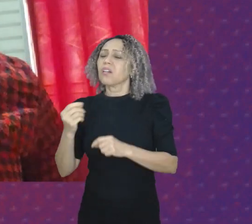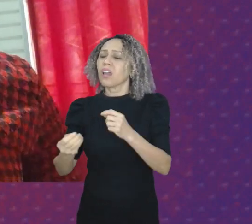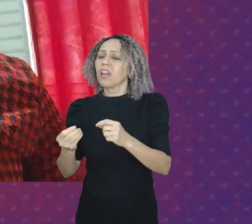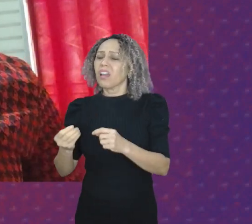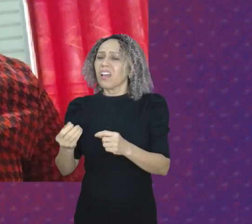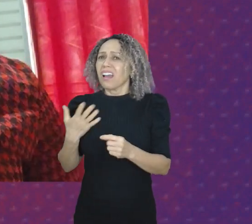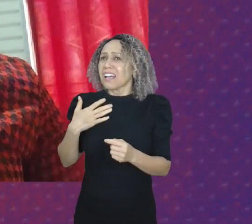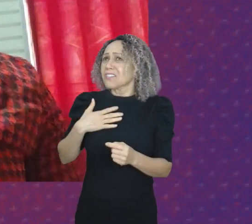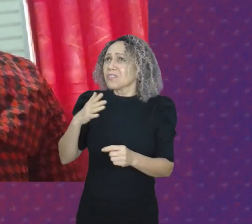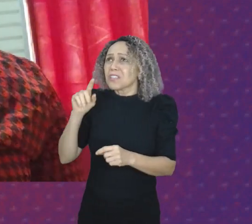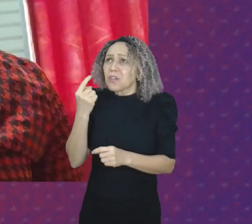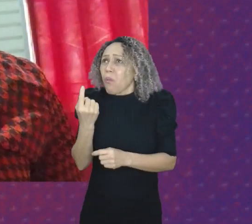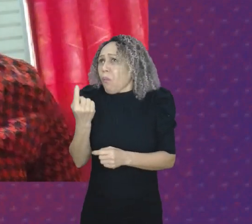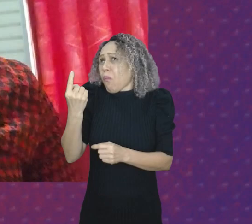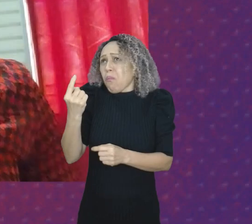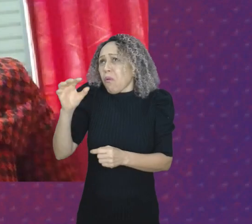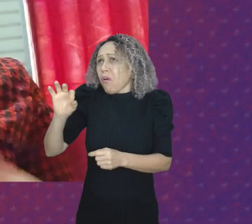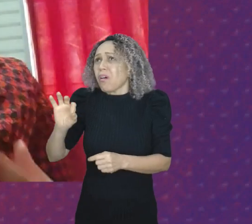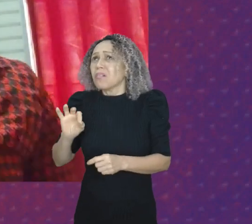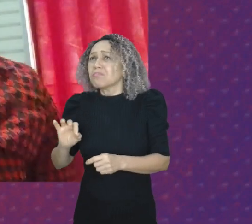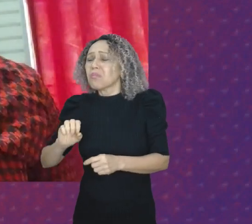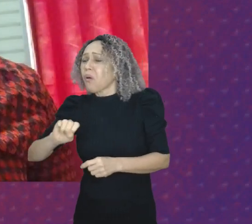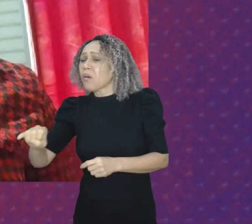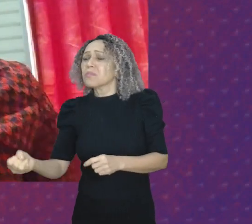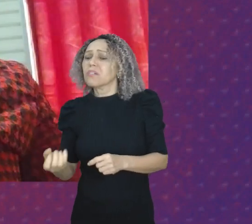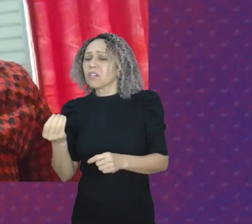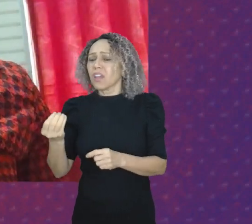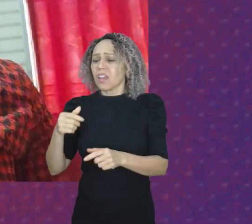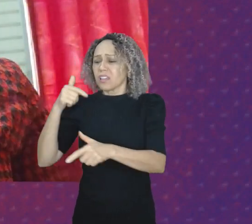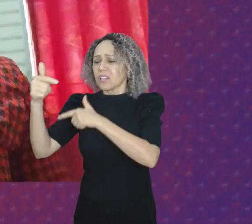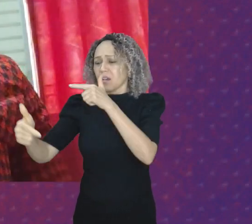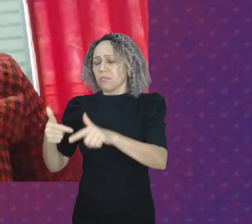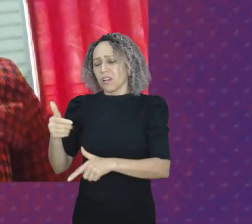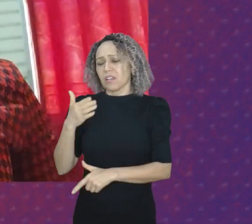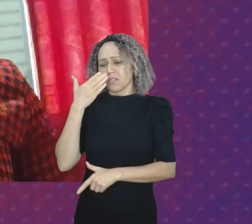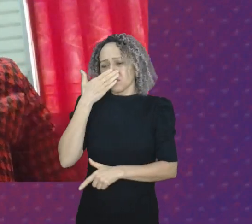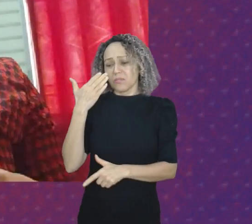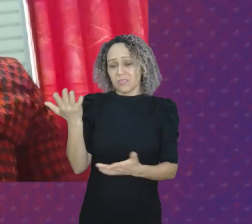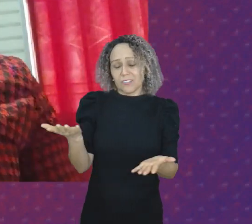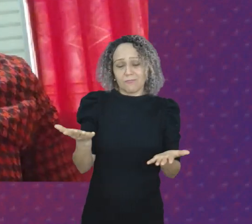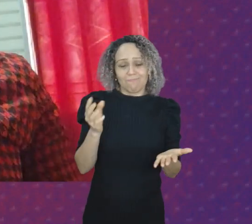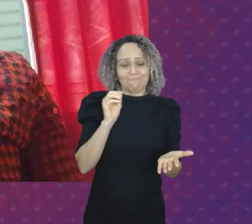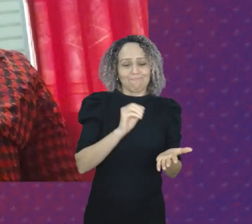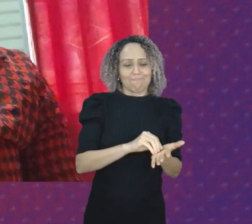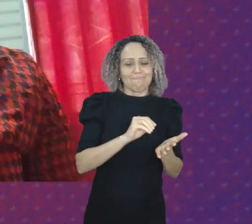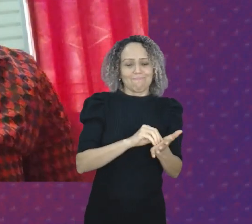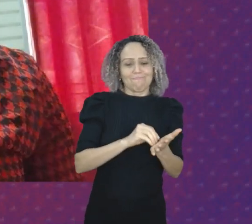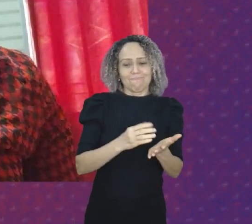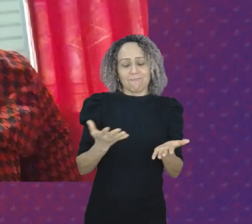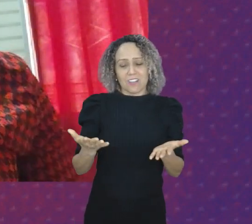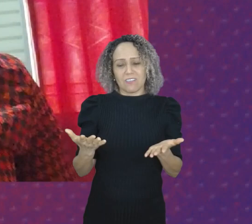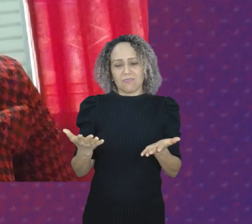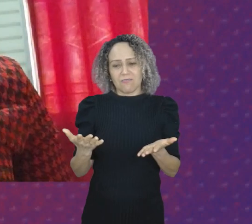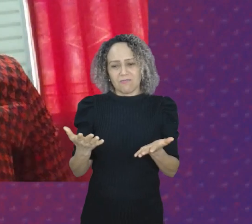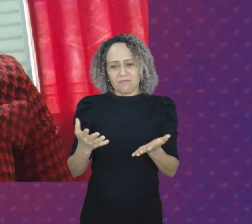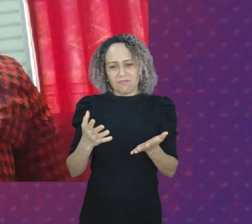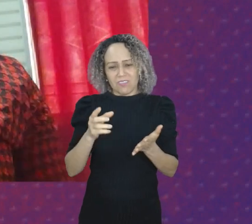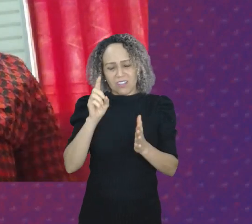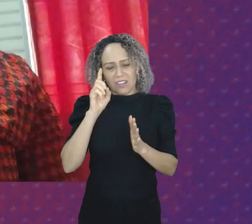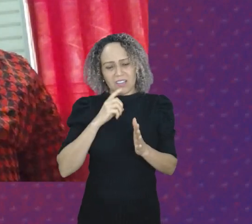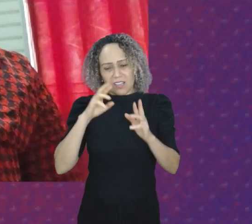possa promover, executar ações de qualificação